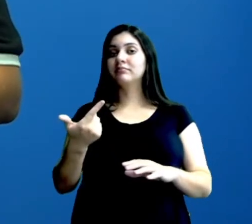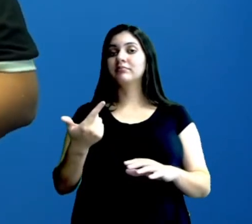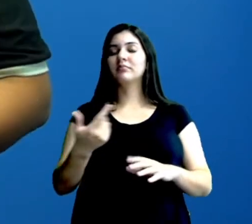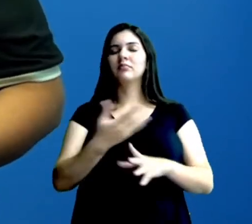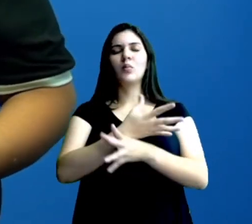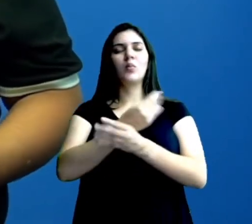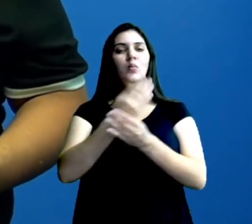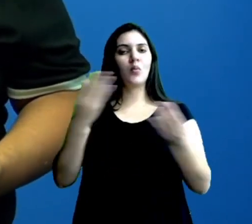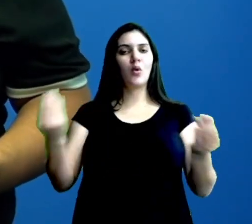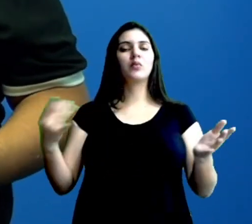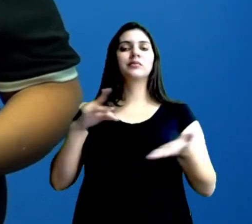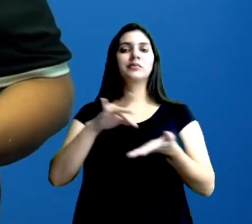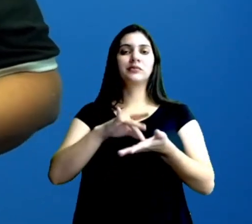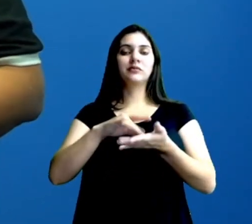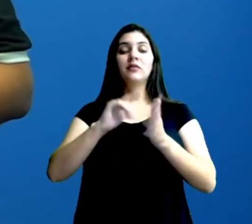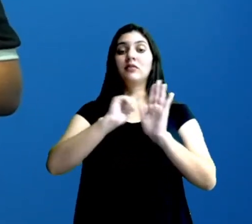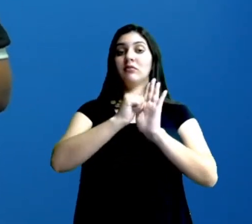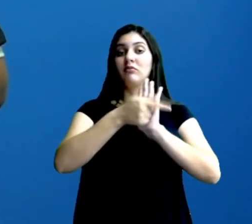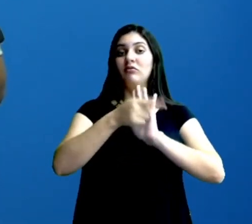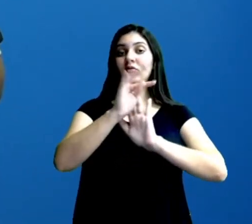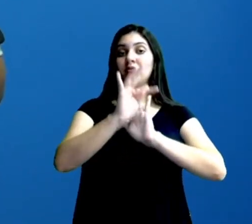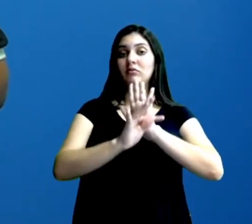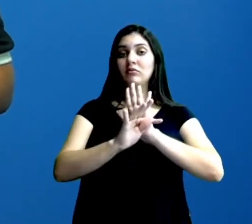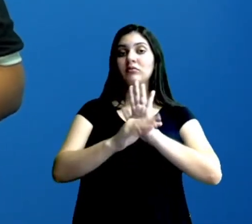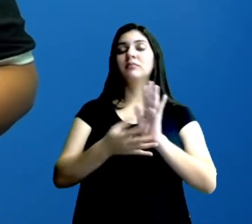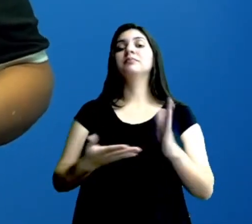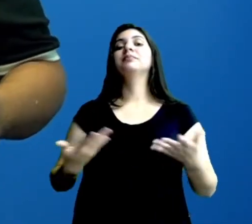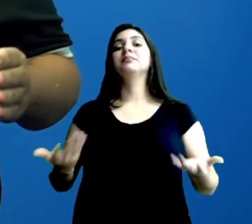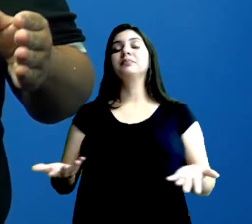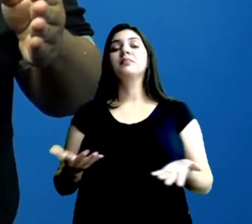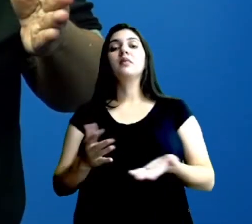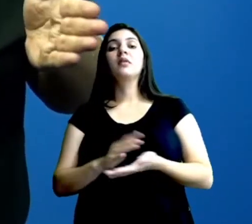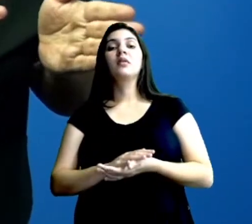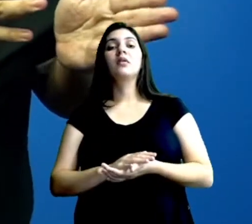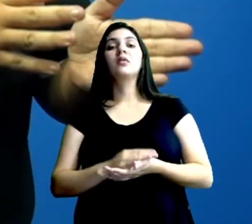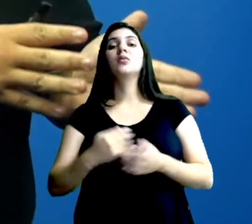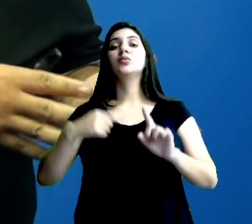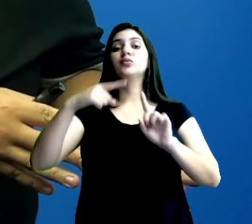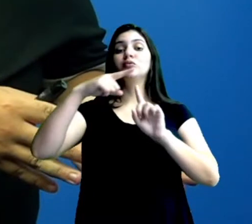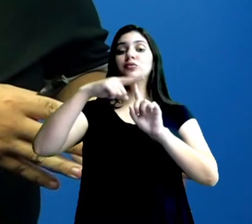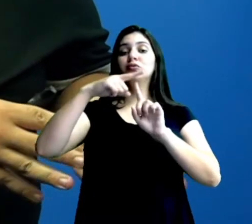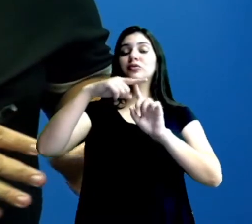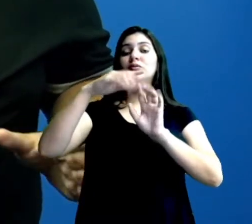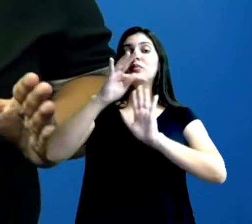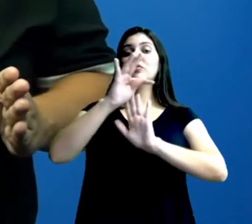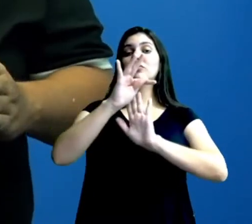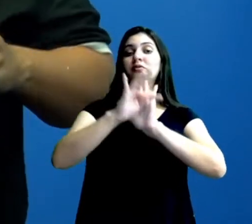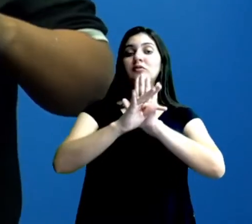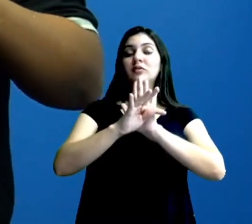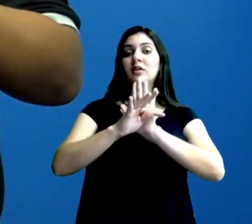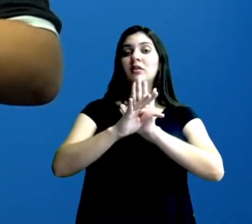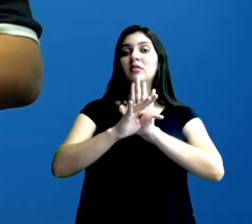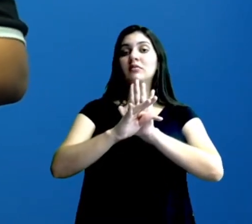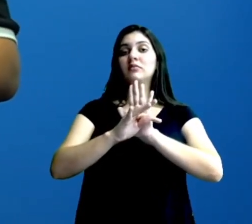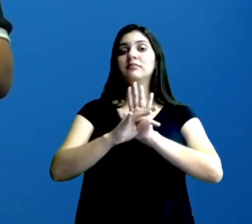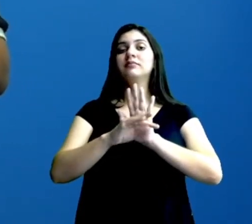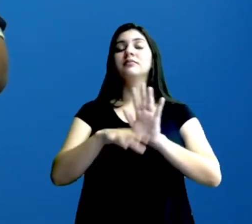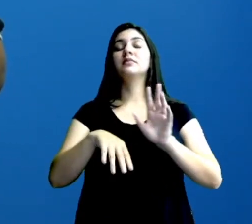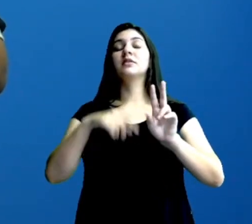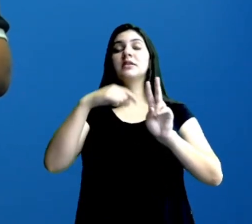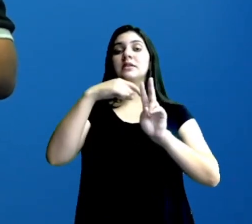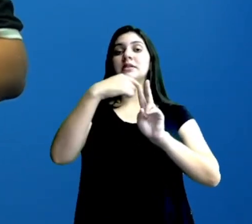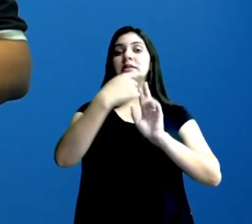são muitas, na verdade, de gêneros textuais. Então, os tipos de texto, gente, são